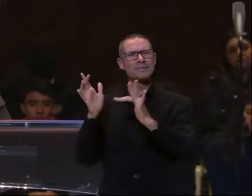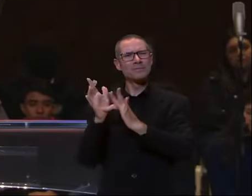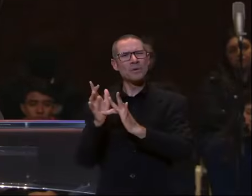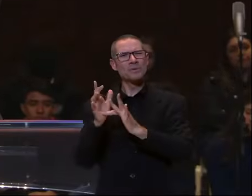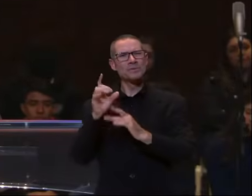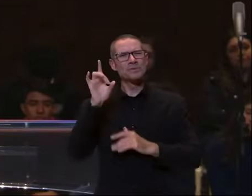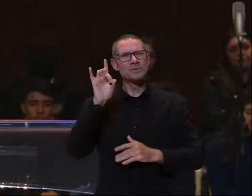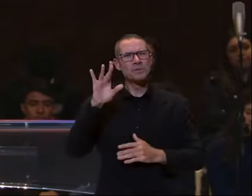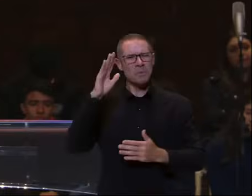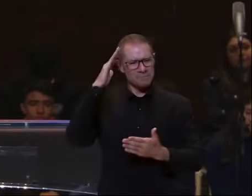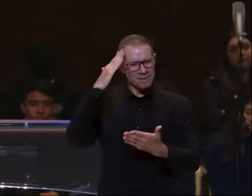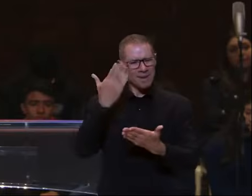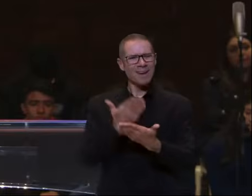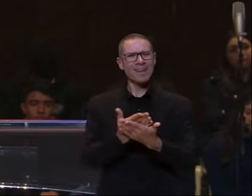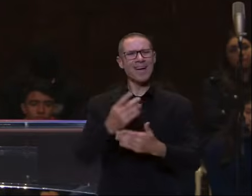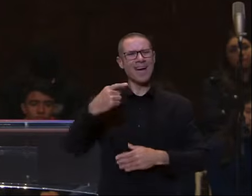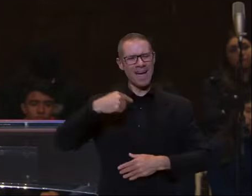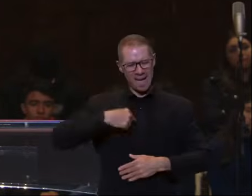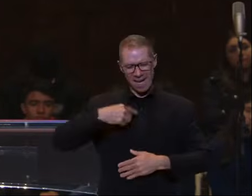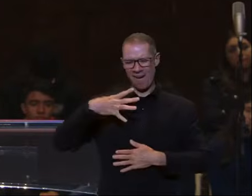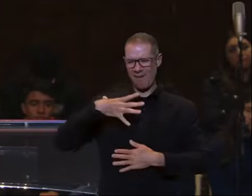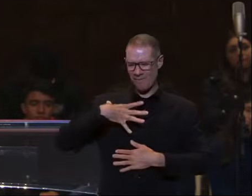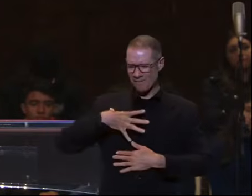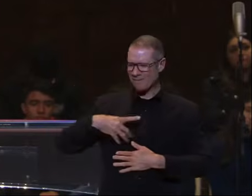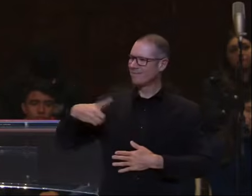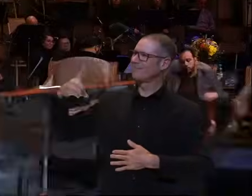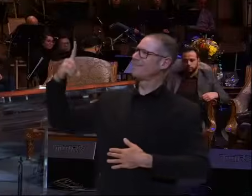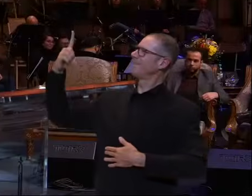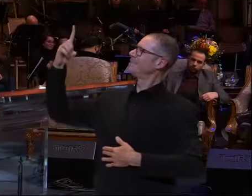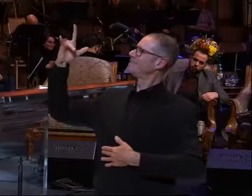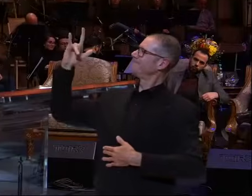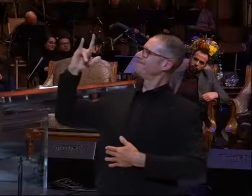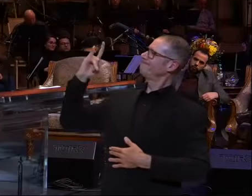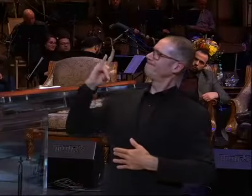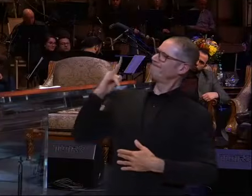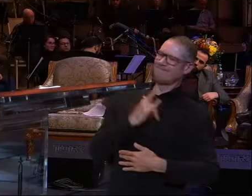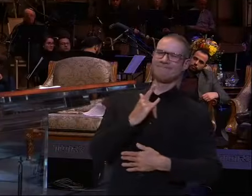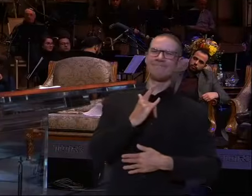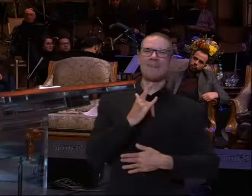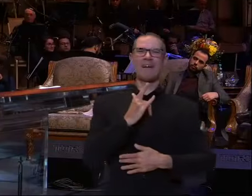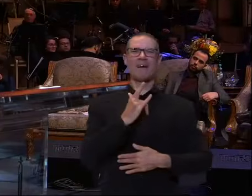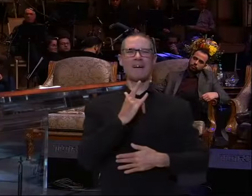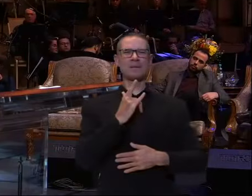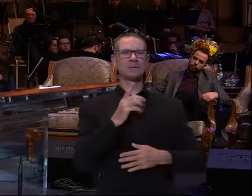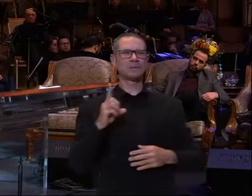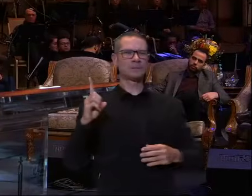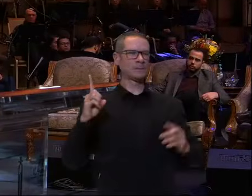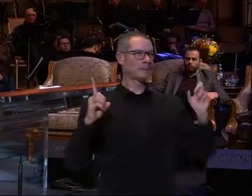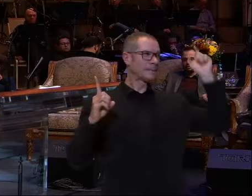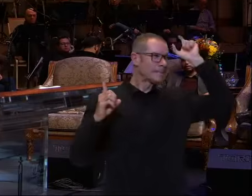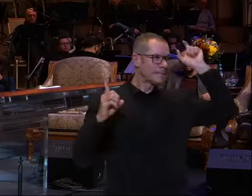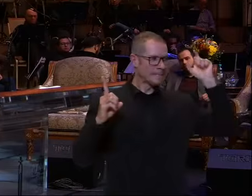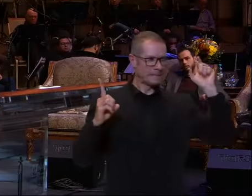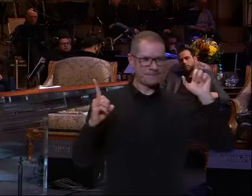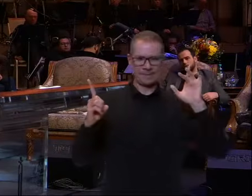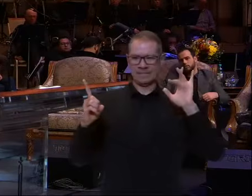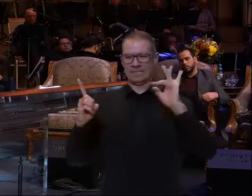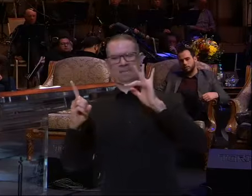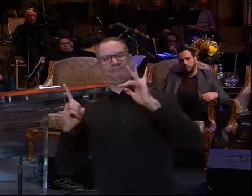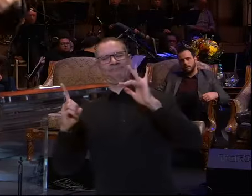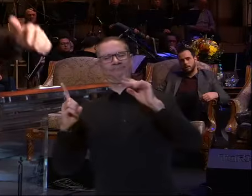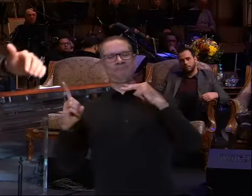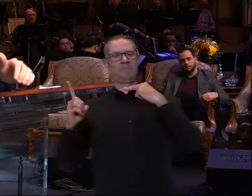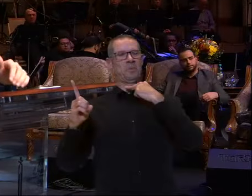só creia: eu sou filho amado, o inimigo não pode